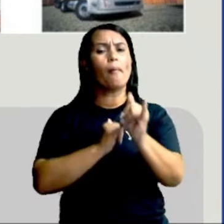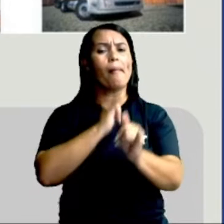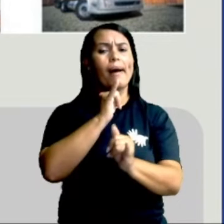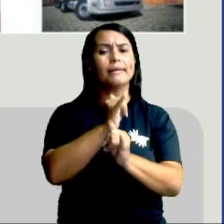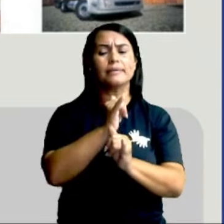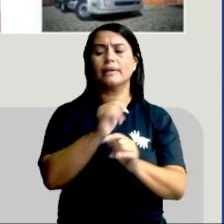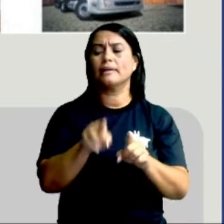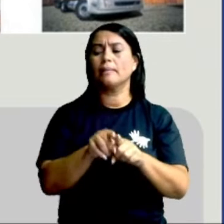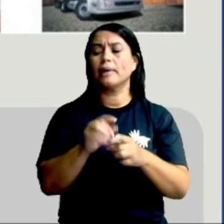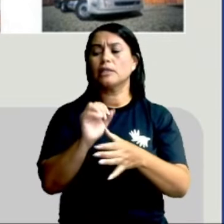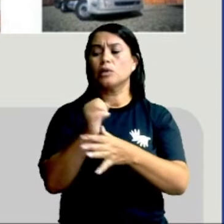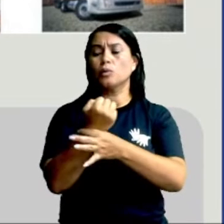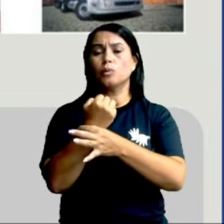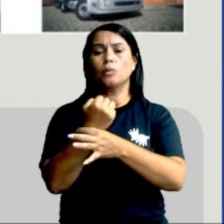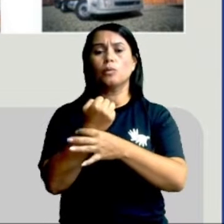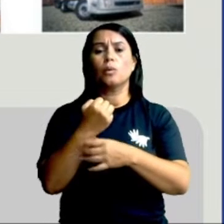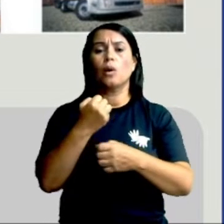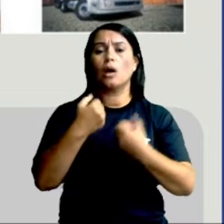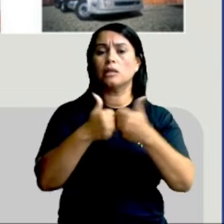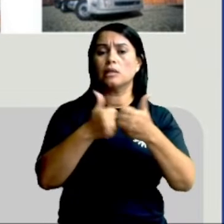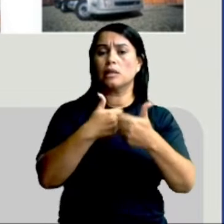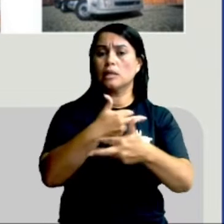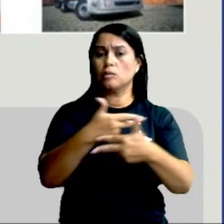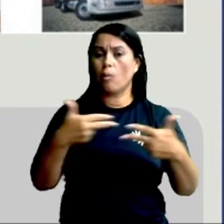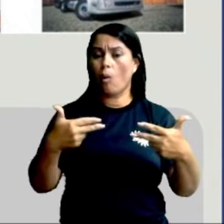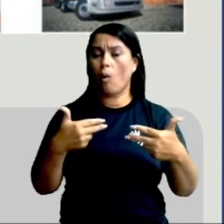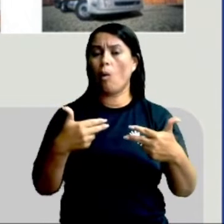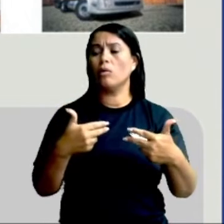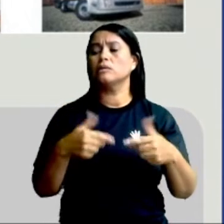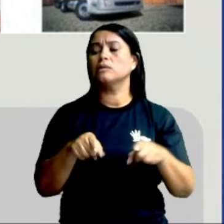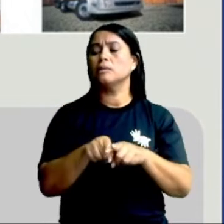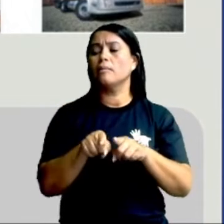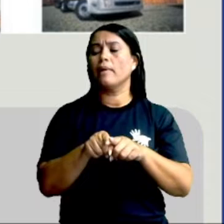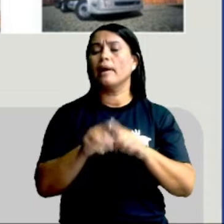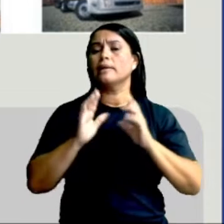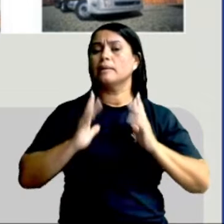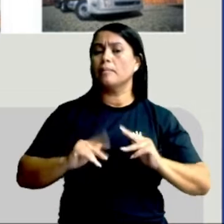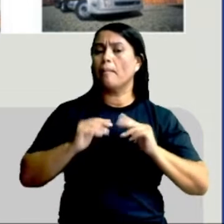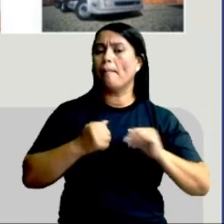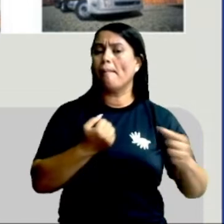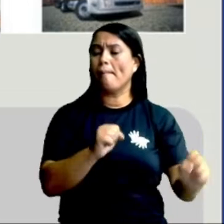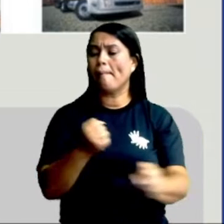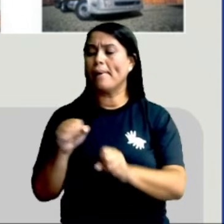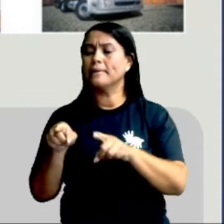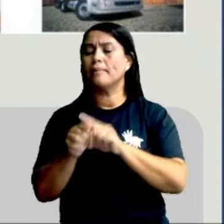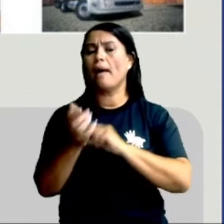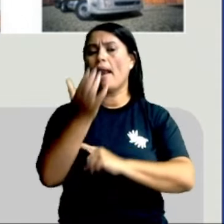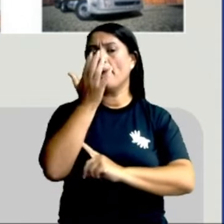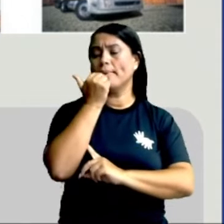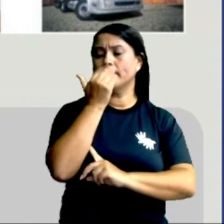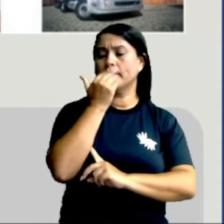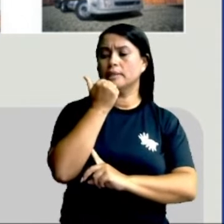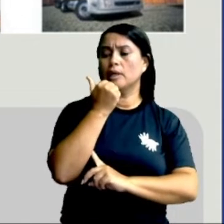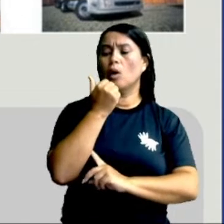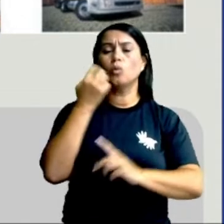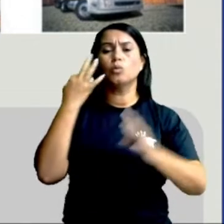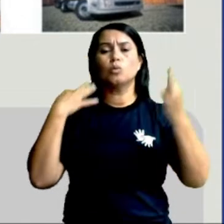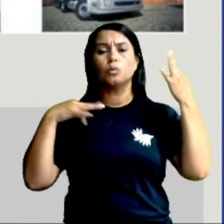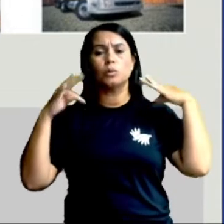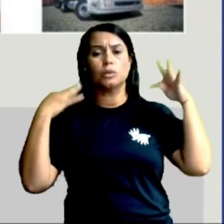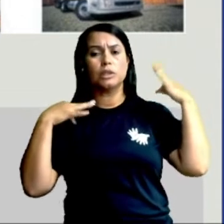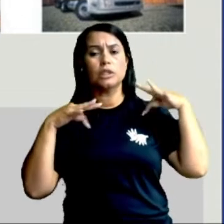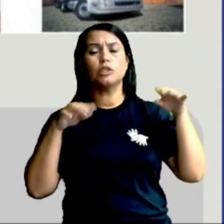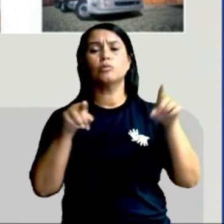informática, seguros, transporte, serviços de limpeza, alimentação,